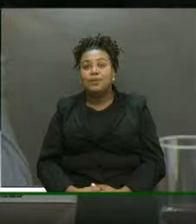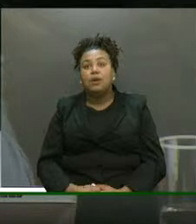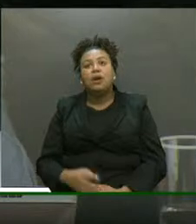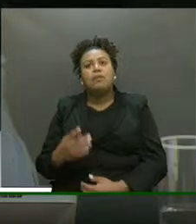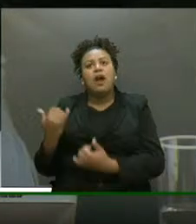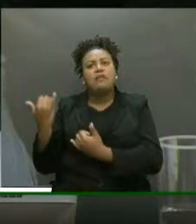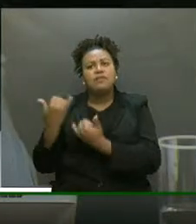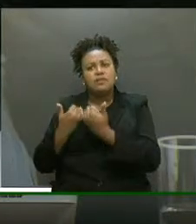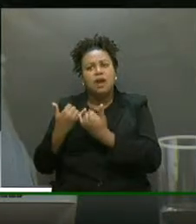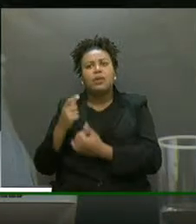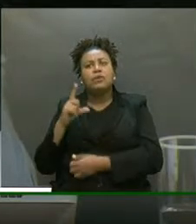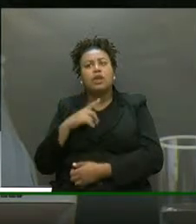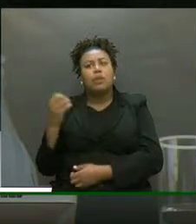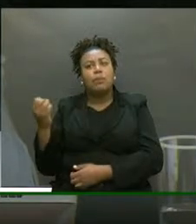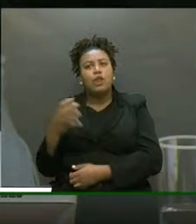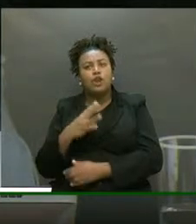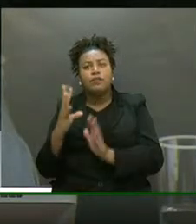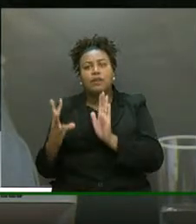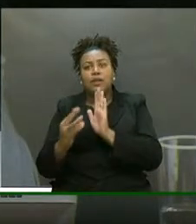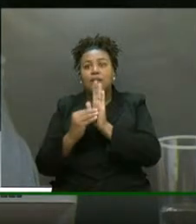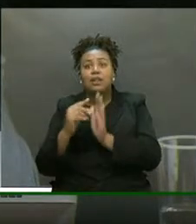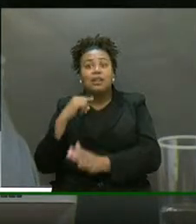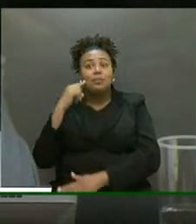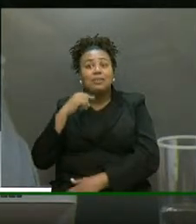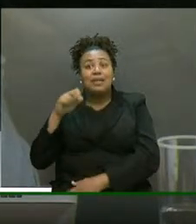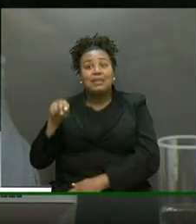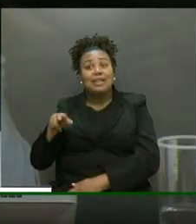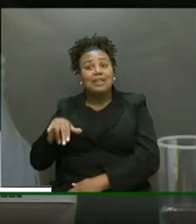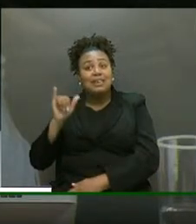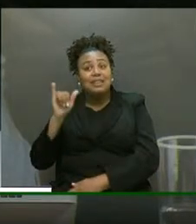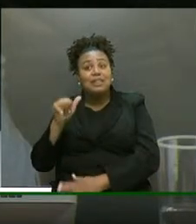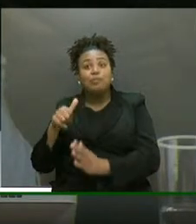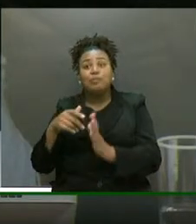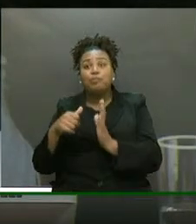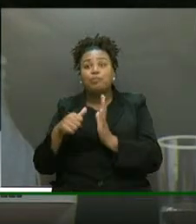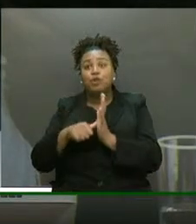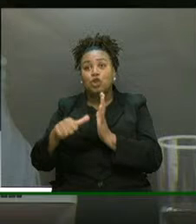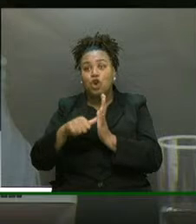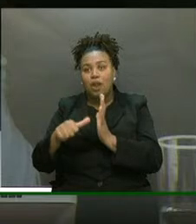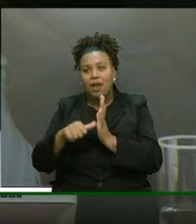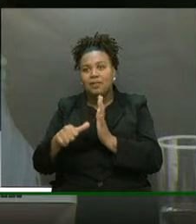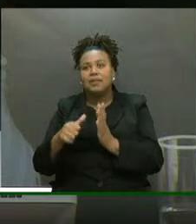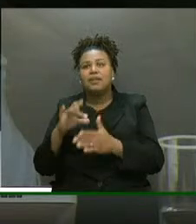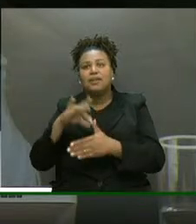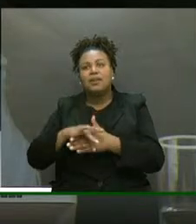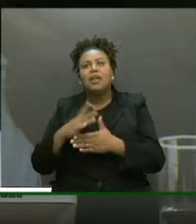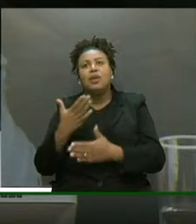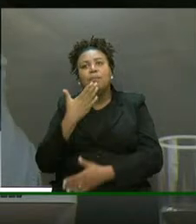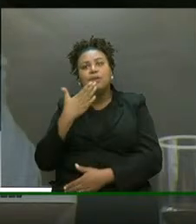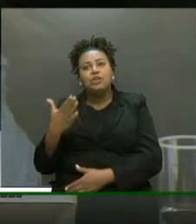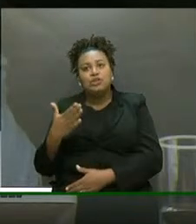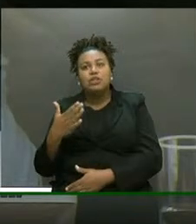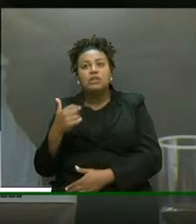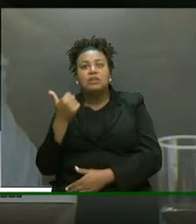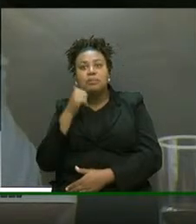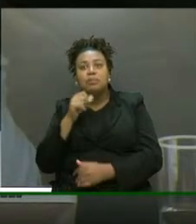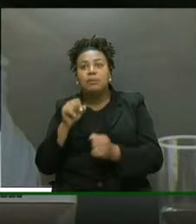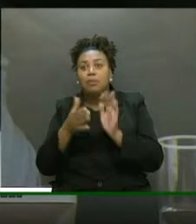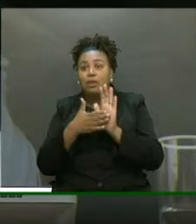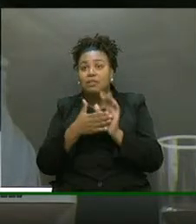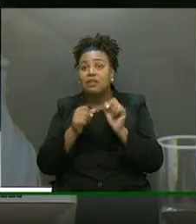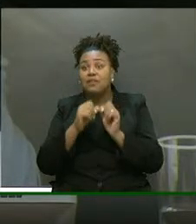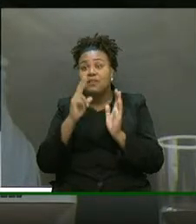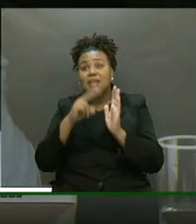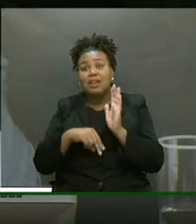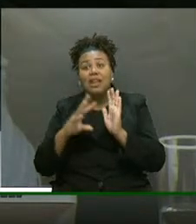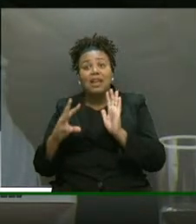Fomos informados que é uma nova emenda de autoria da deputada Anny Ortiz protocolada, portanto, eu gostaria de solicitar a proponente que faça a leitura